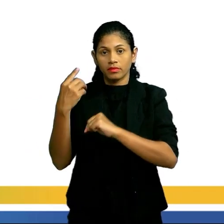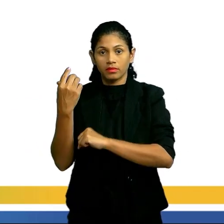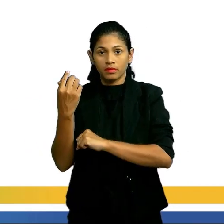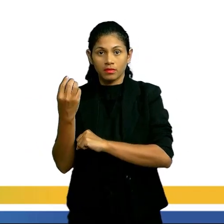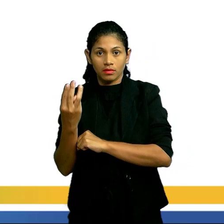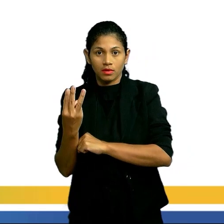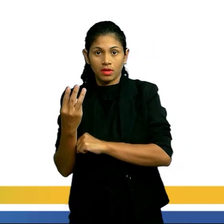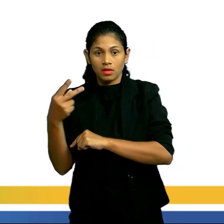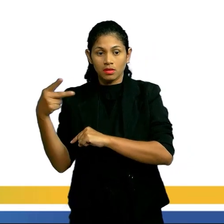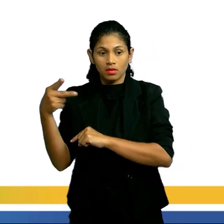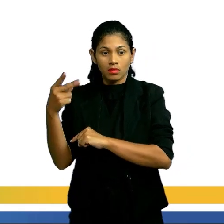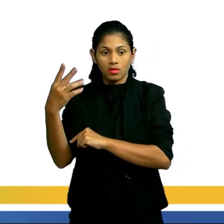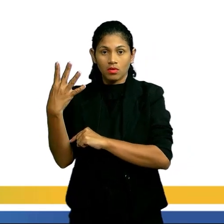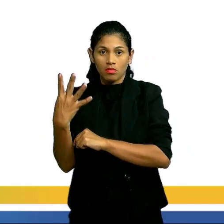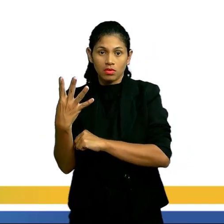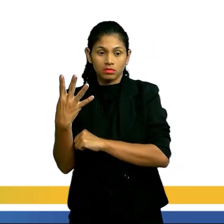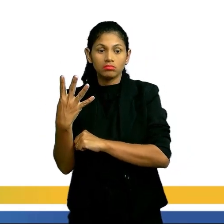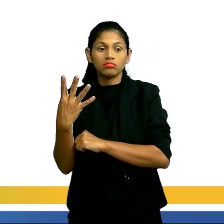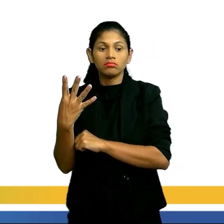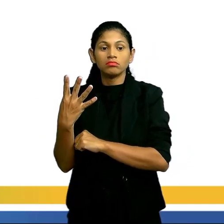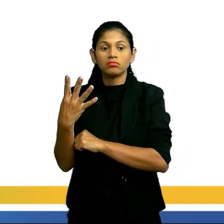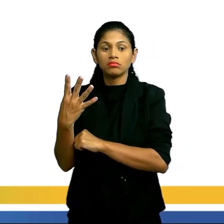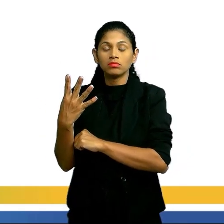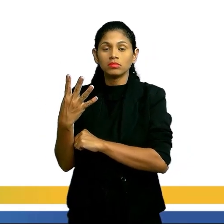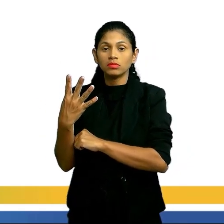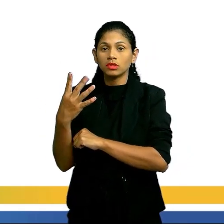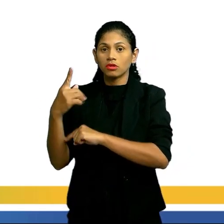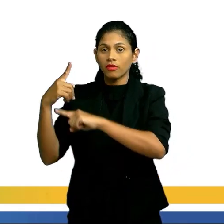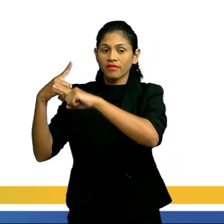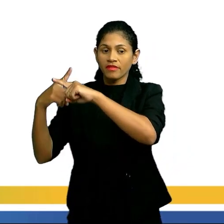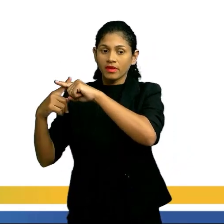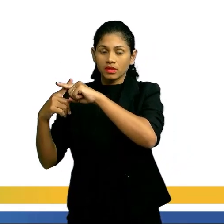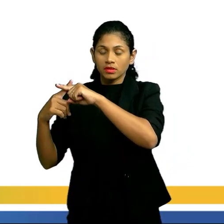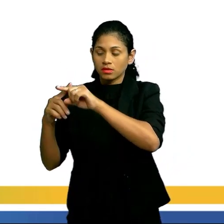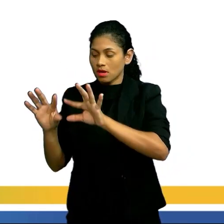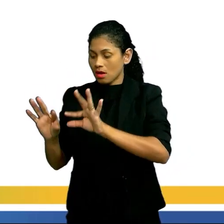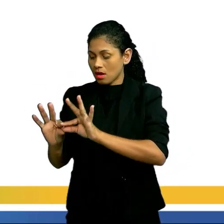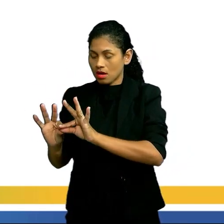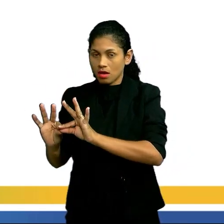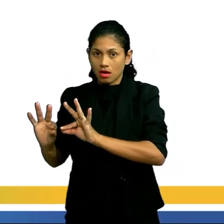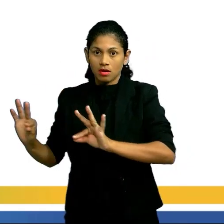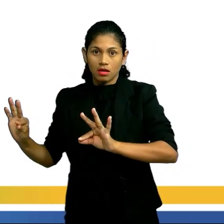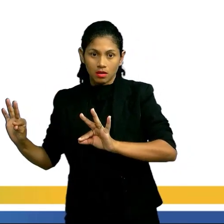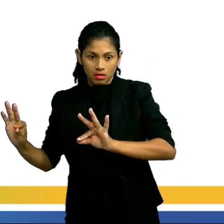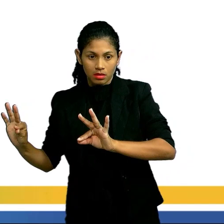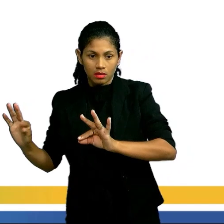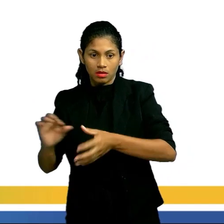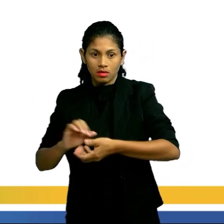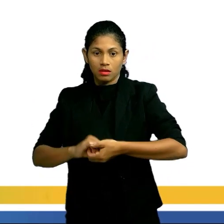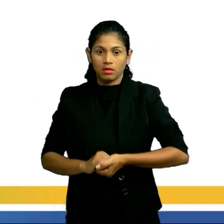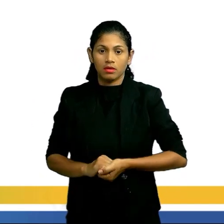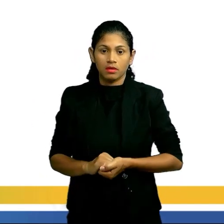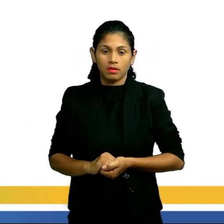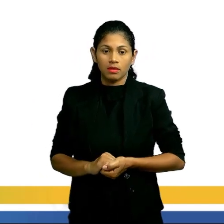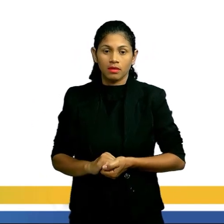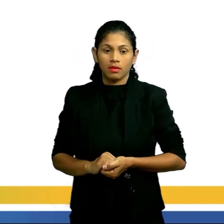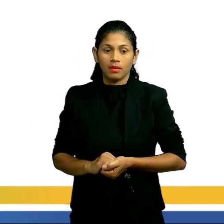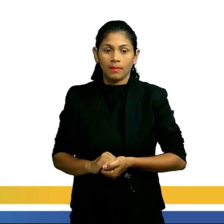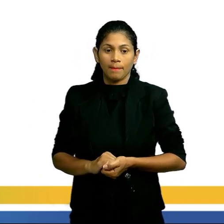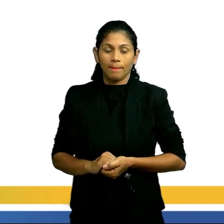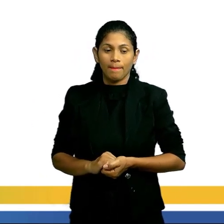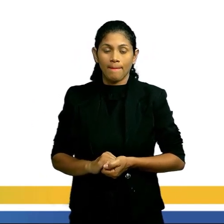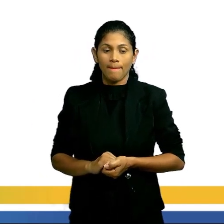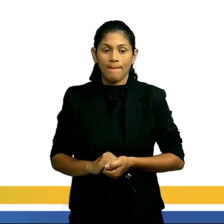área da base. Ficando a área da base igual a 108 dividido por 4, que vai ser